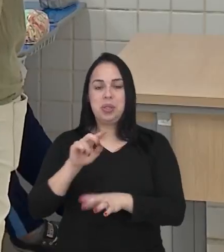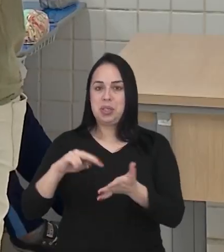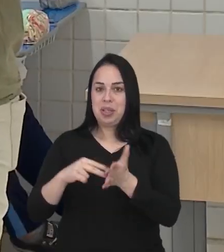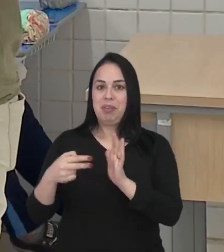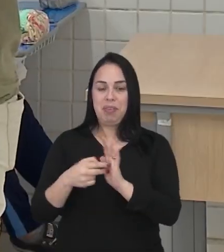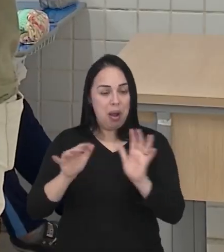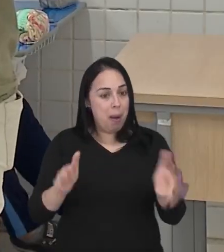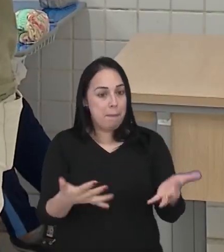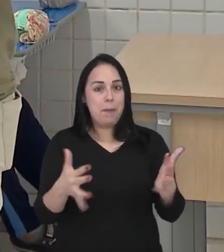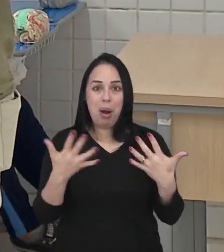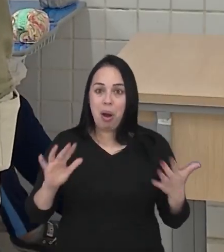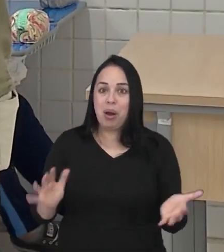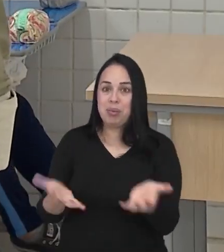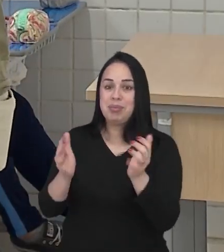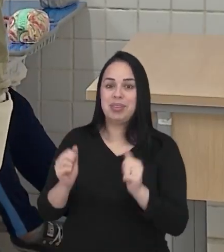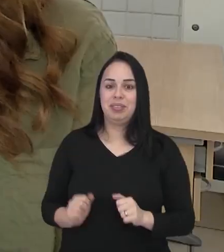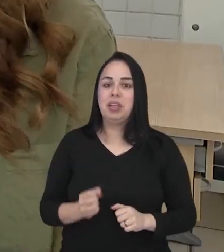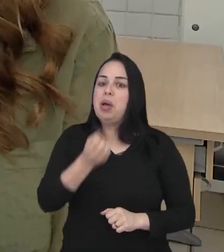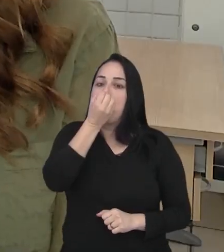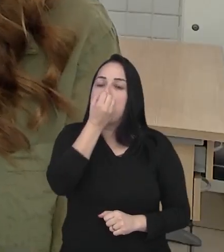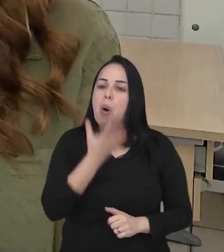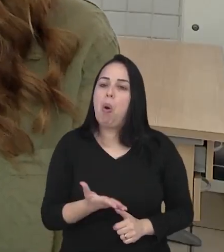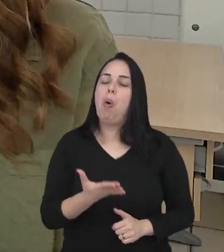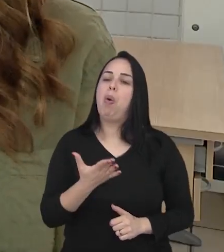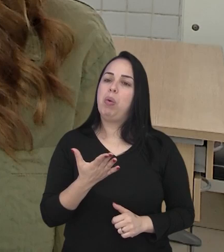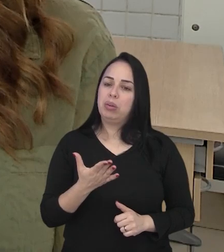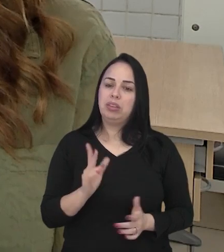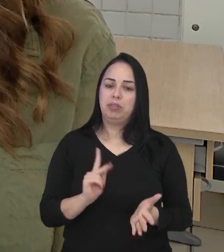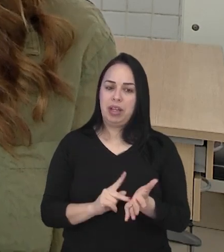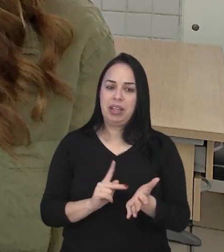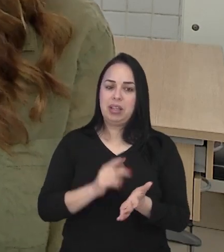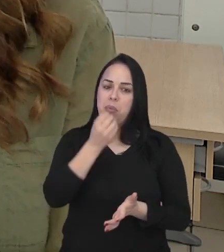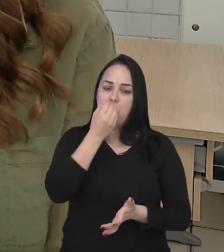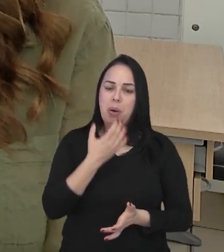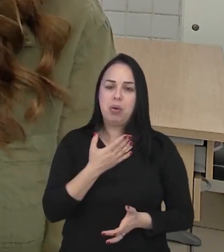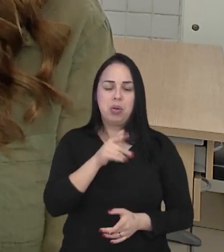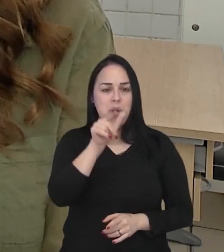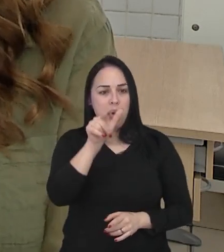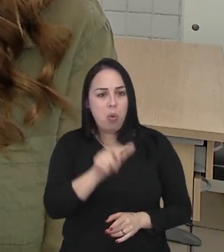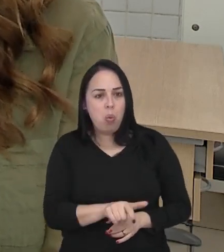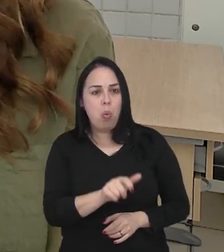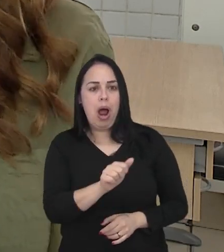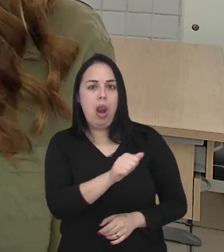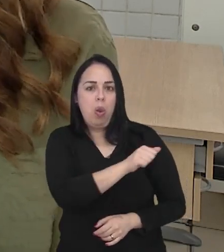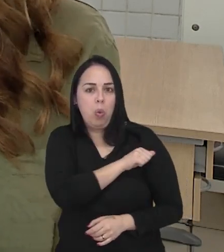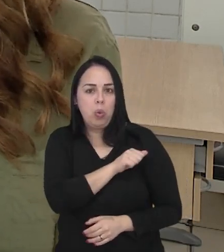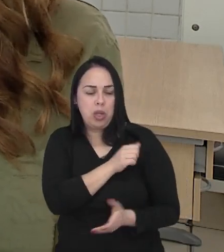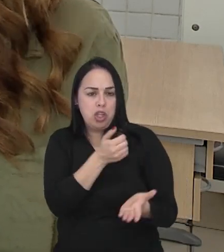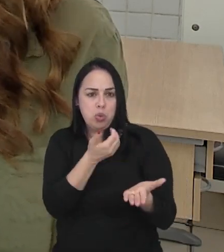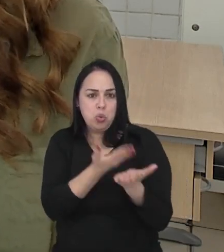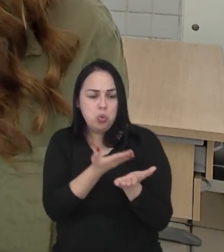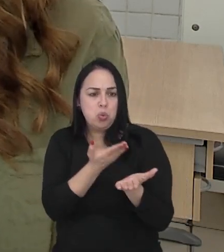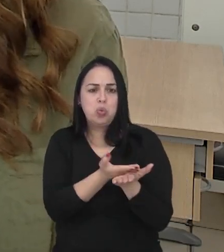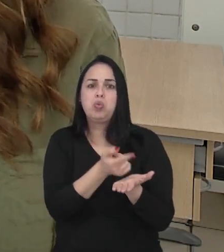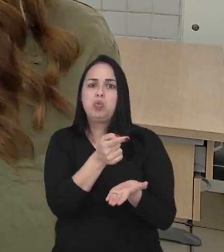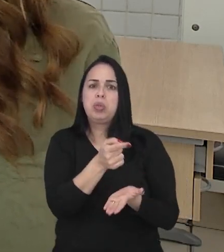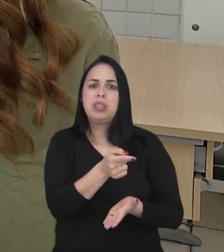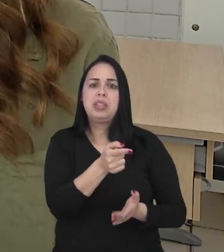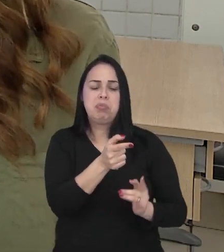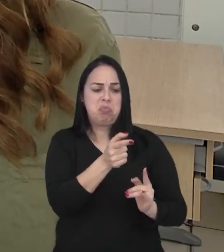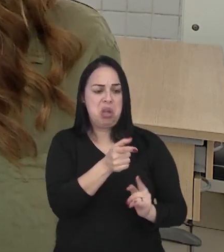como um impulso para o rendimento escolar. Muito bom você pegar um aluno que iniciou com